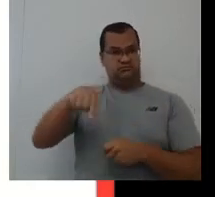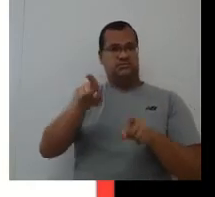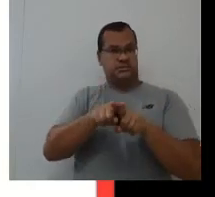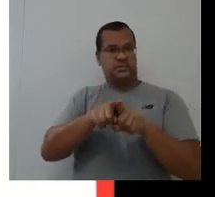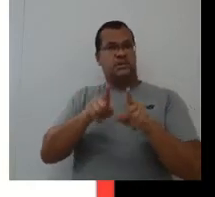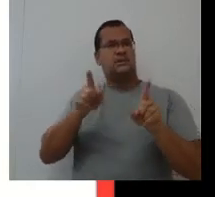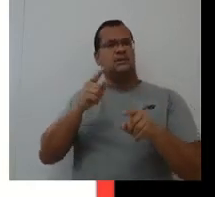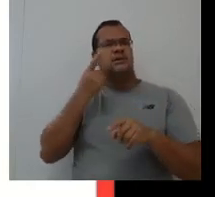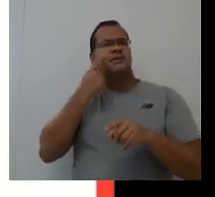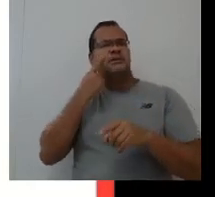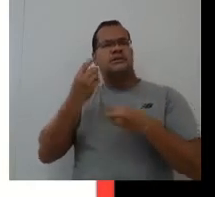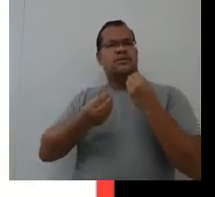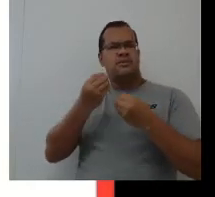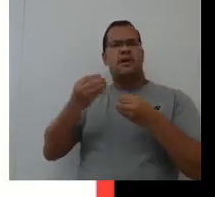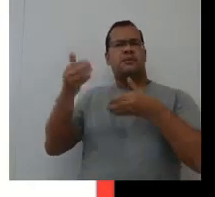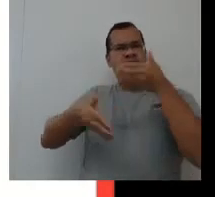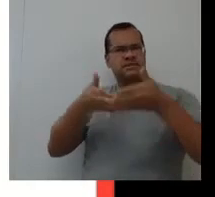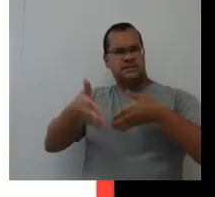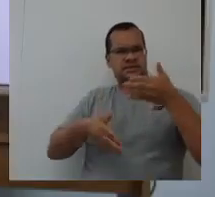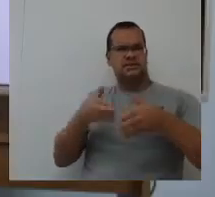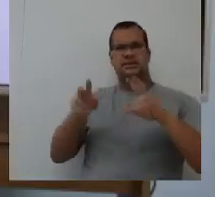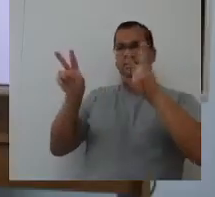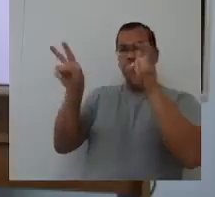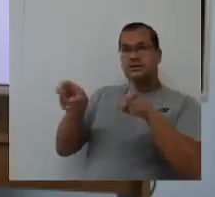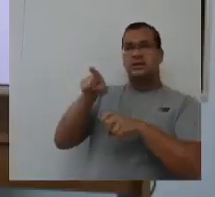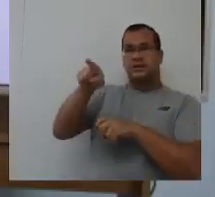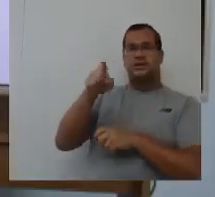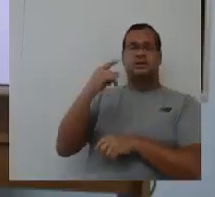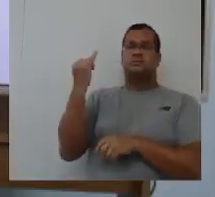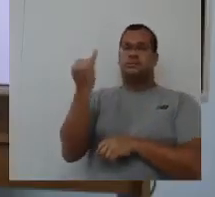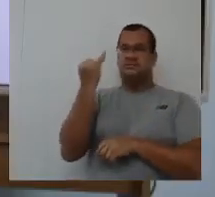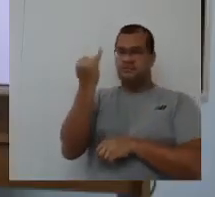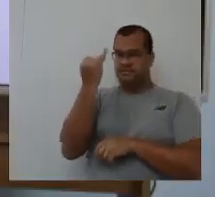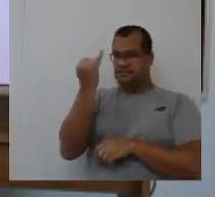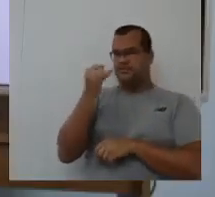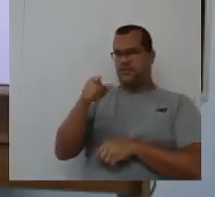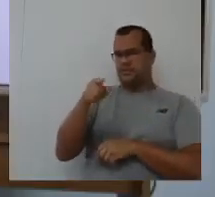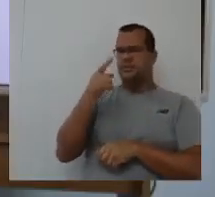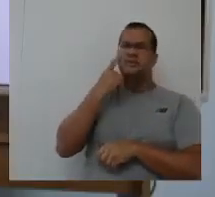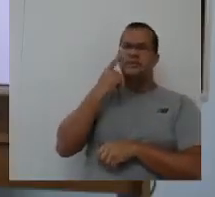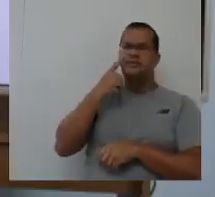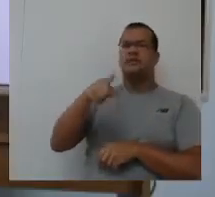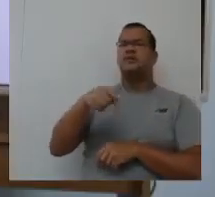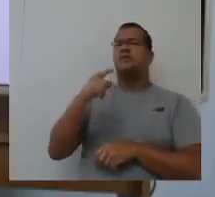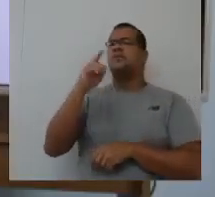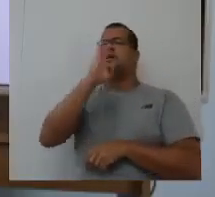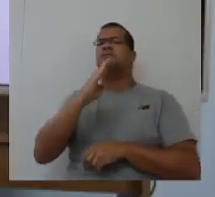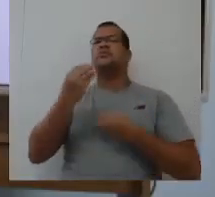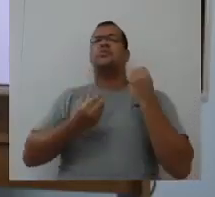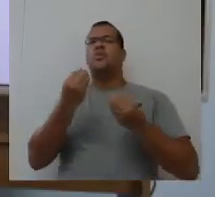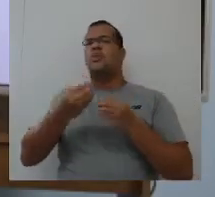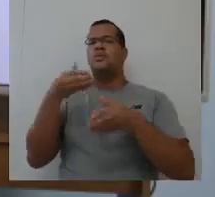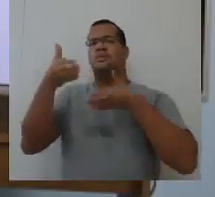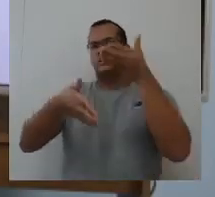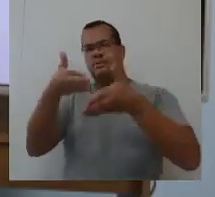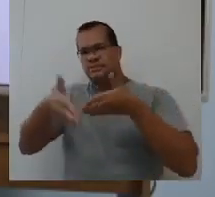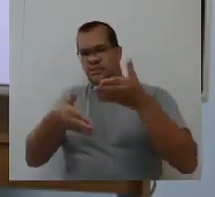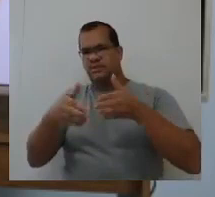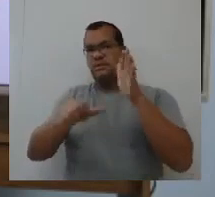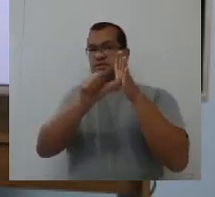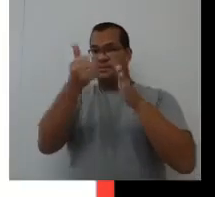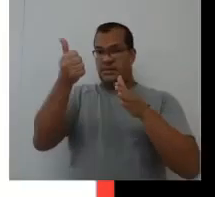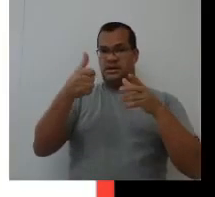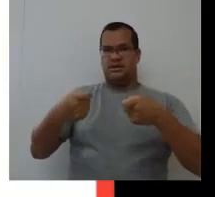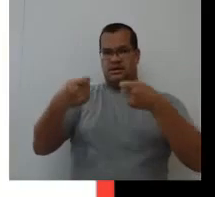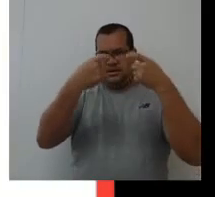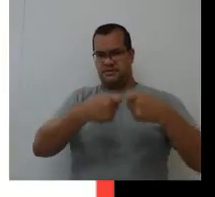vem aí também para a participação. Eu peguei aqui esse tópico que é importante a gente ver, a participação do Brasil na Primeira Guerra Mundial. Foi no dia